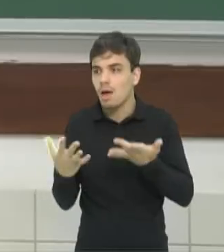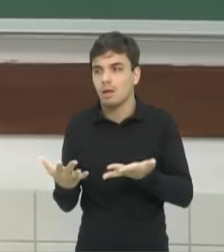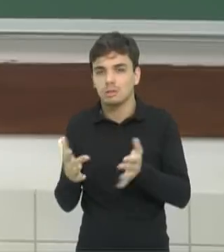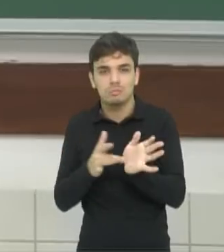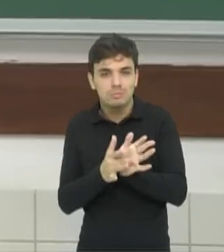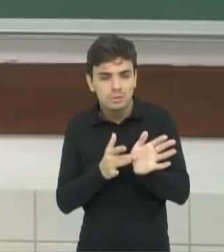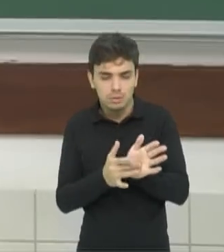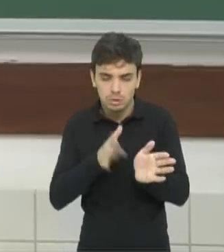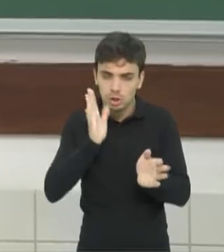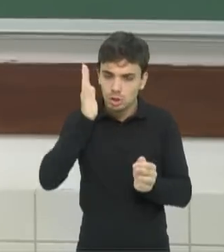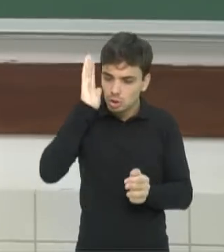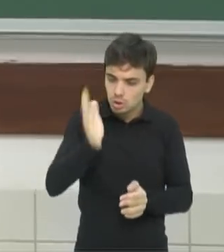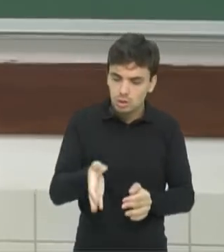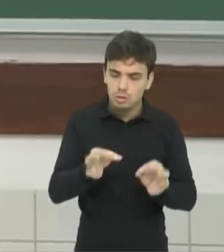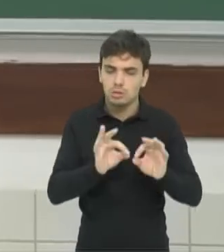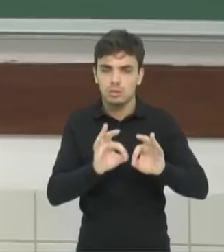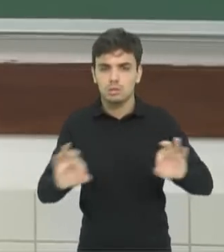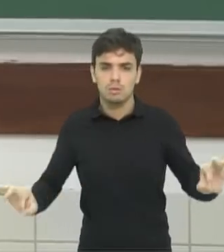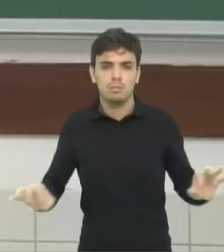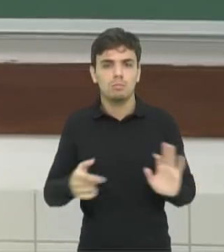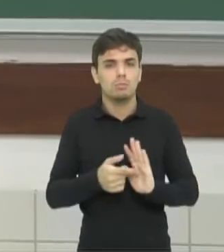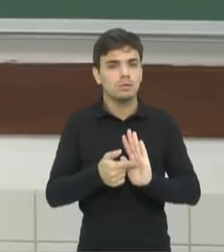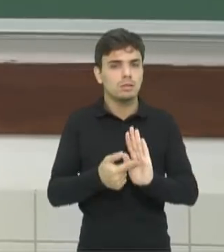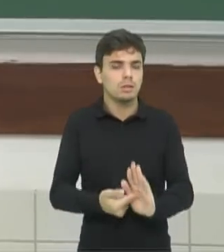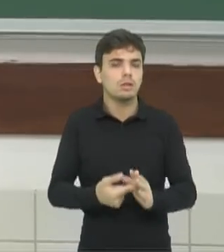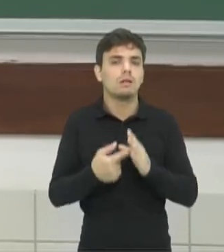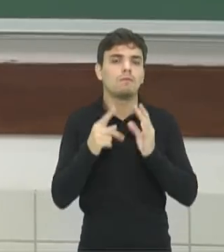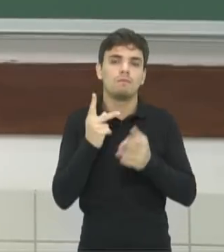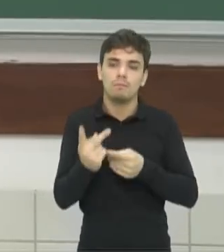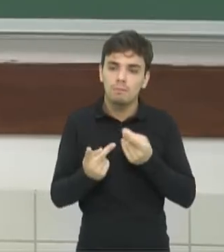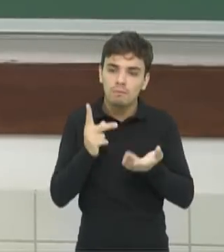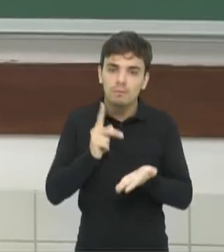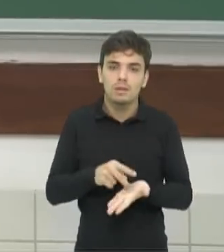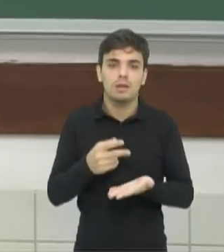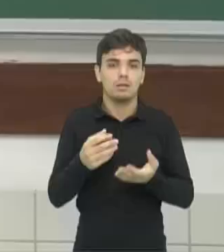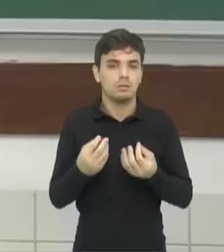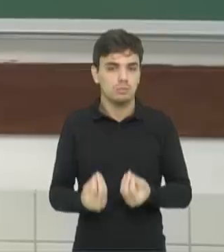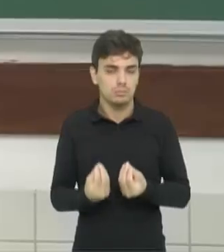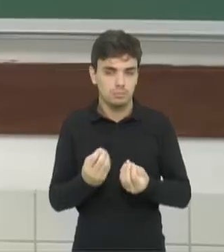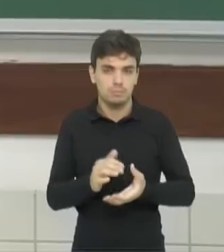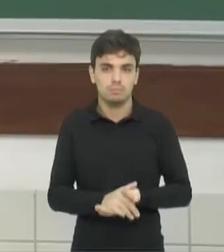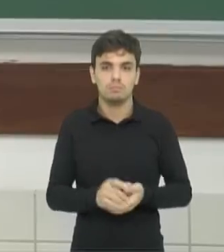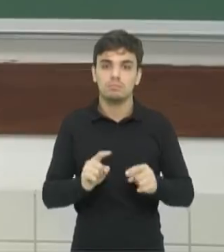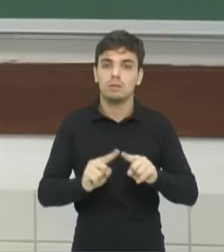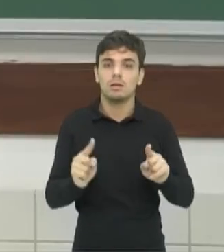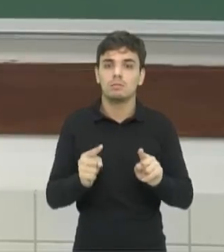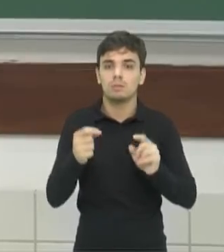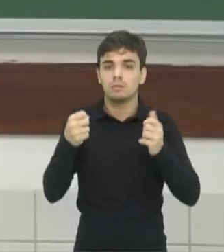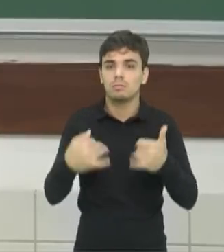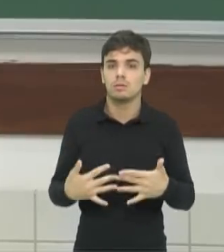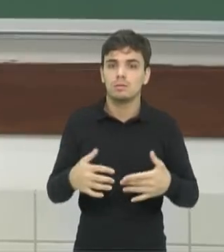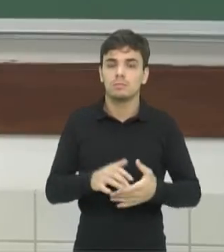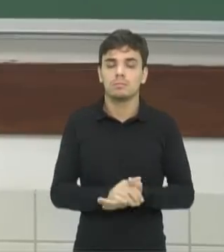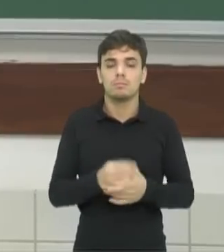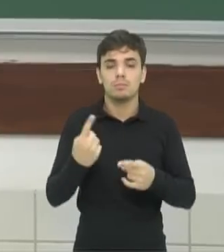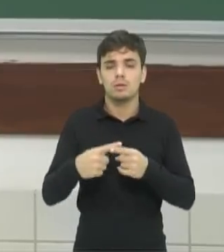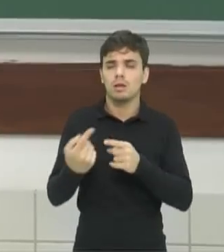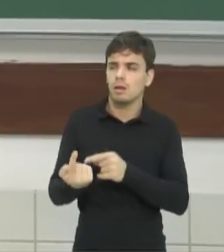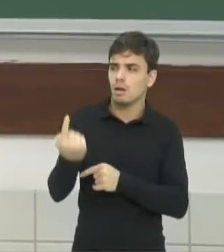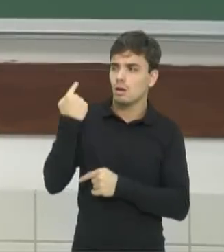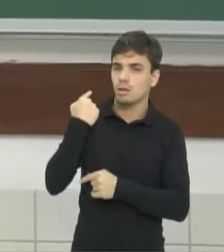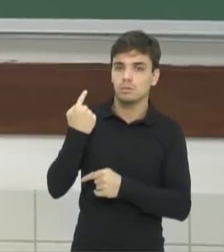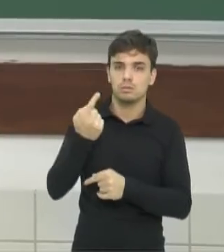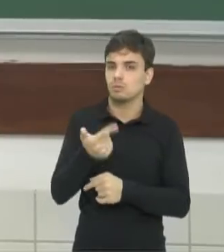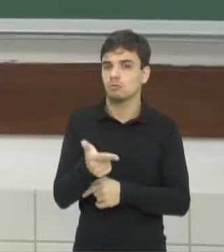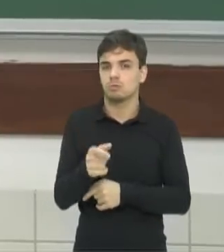bem direto, bem simples, mostrando realmente a realidade. Mas por que eu estou falando tanto isso? Porque num período anterior não era